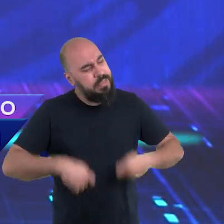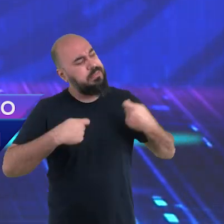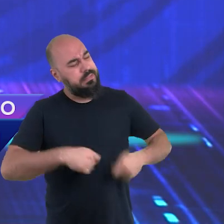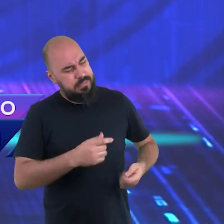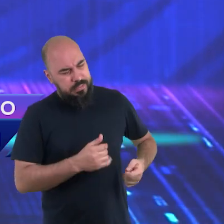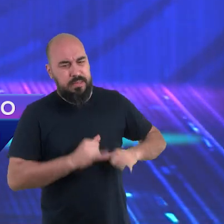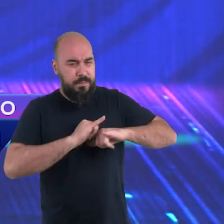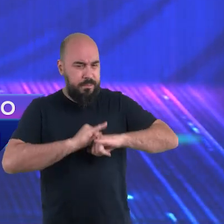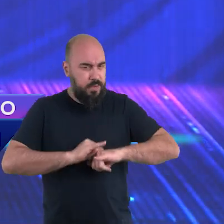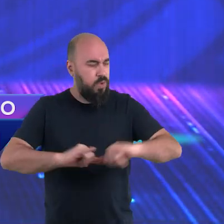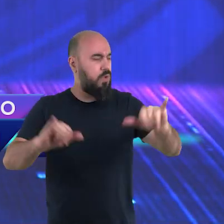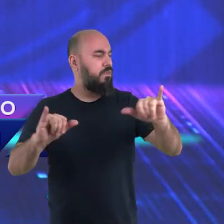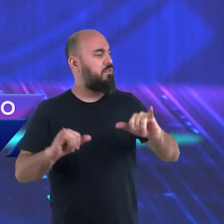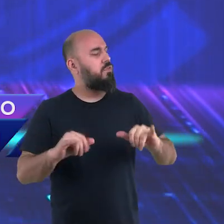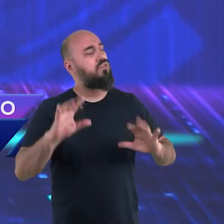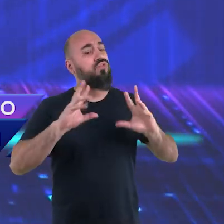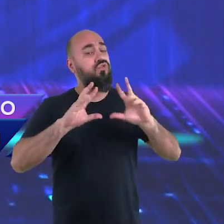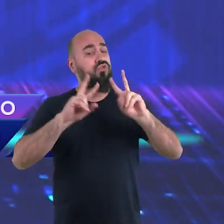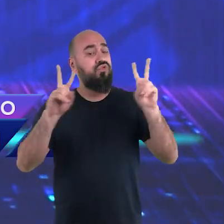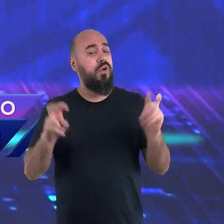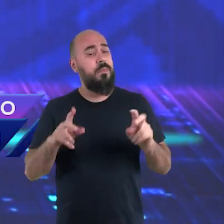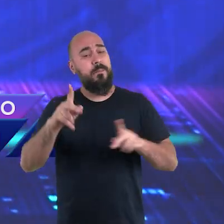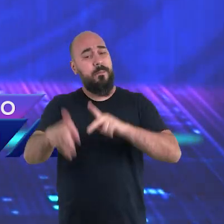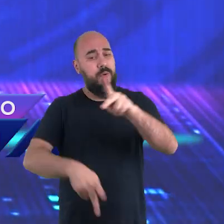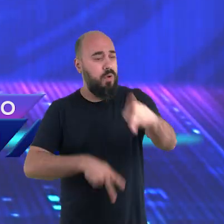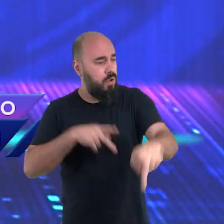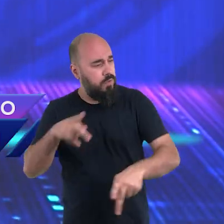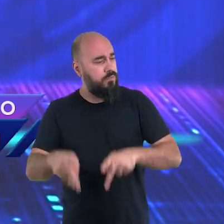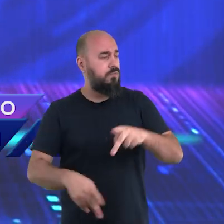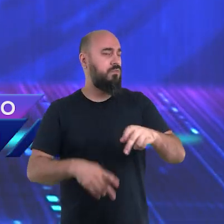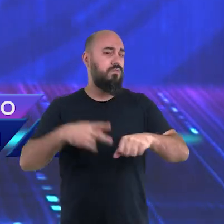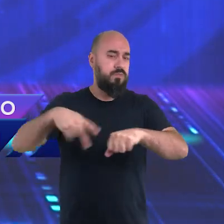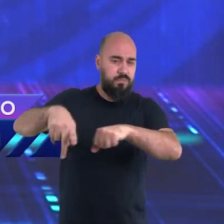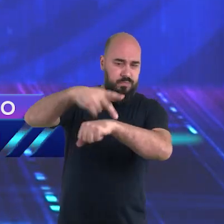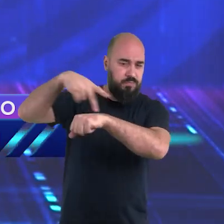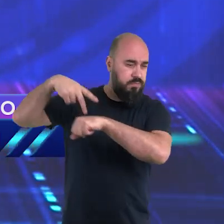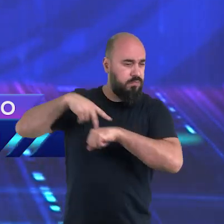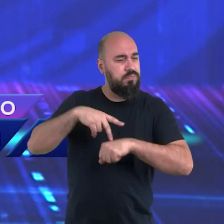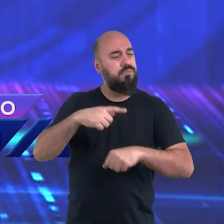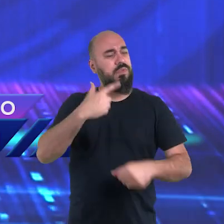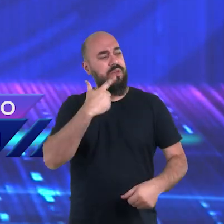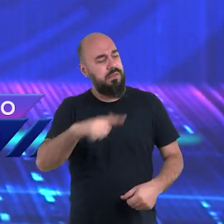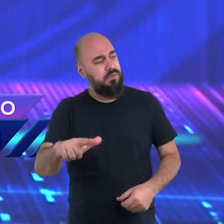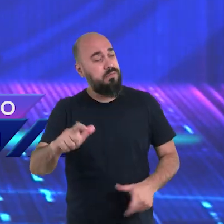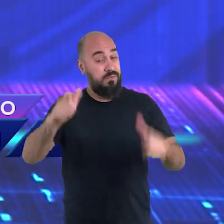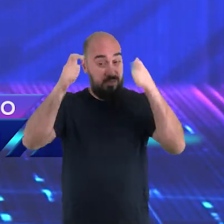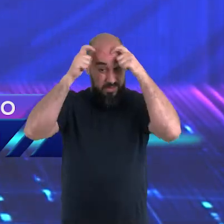profetizes a respeito de muitos povos, nações, línguas e reis.